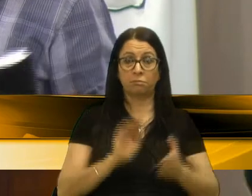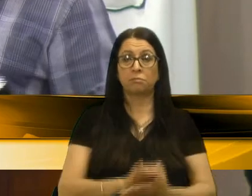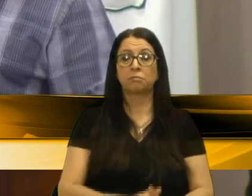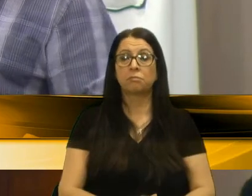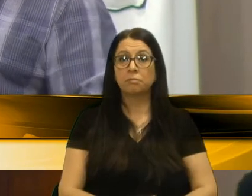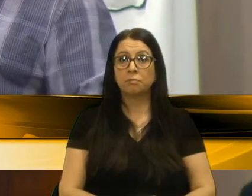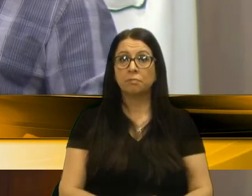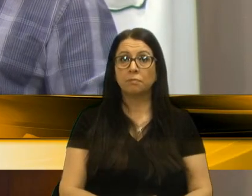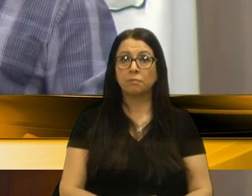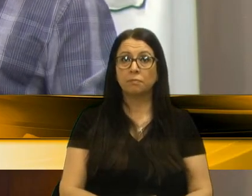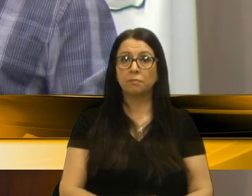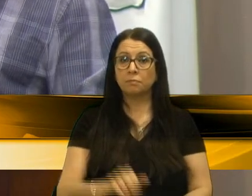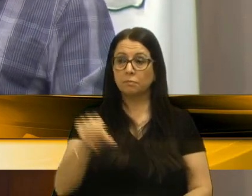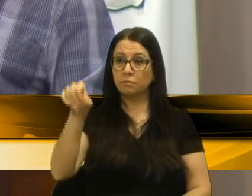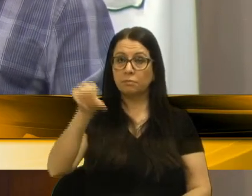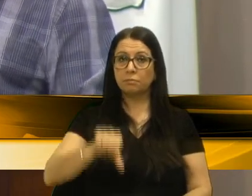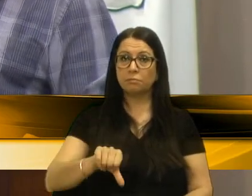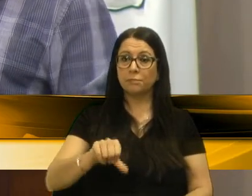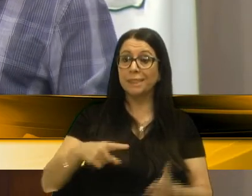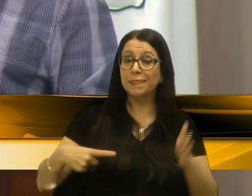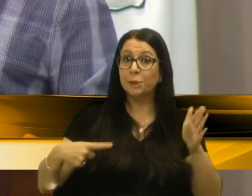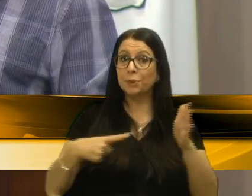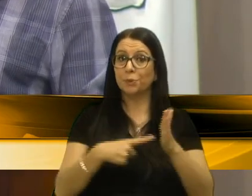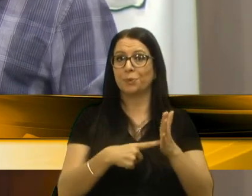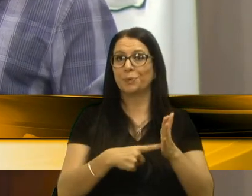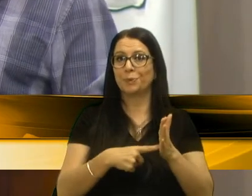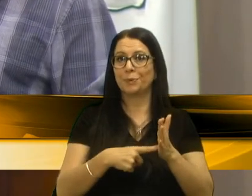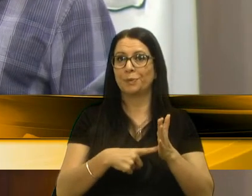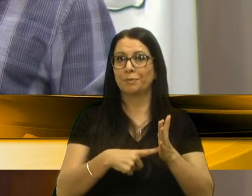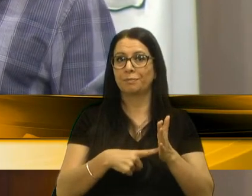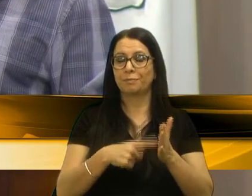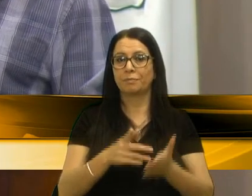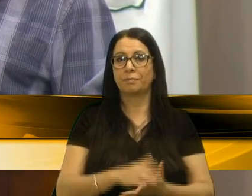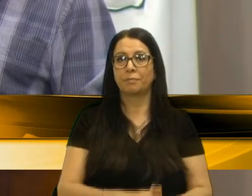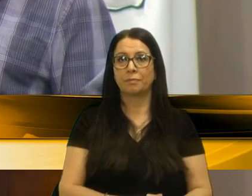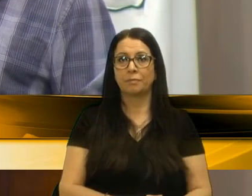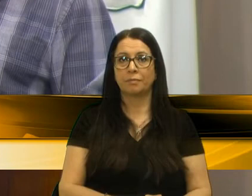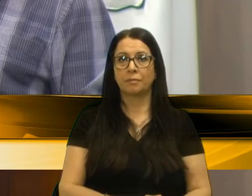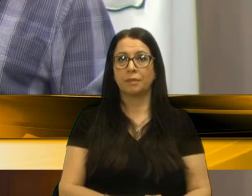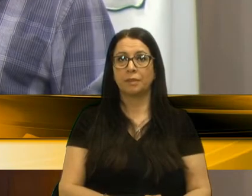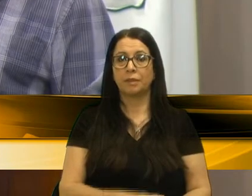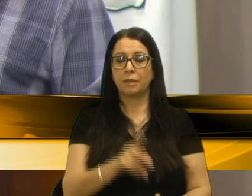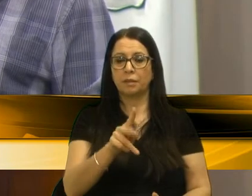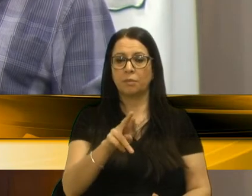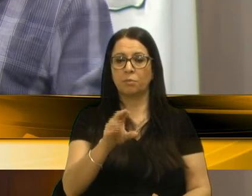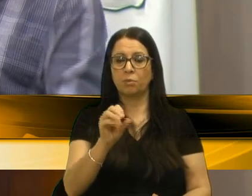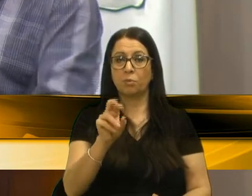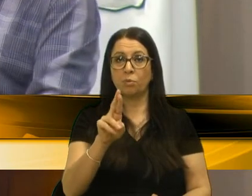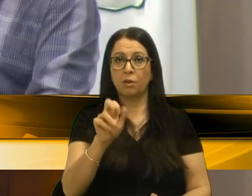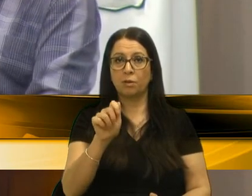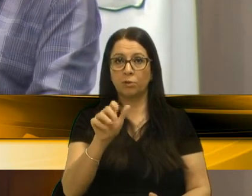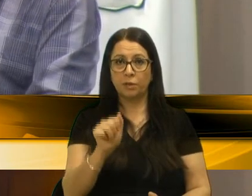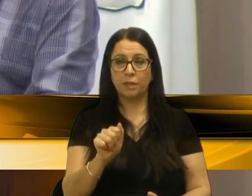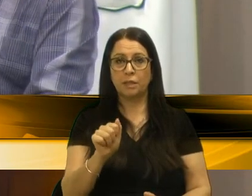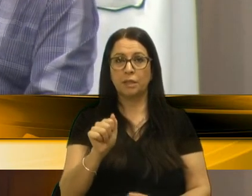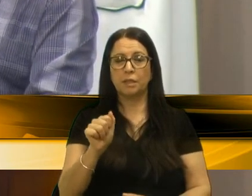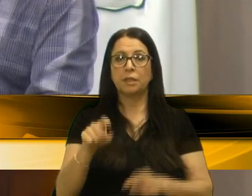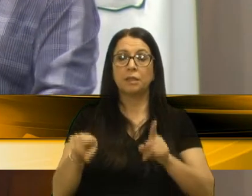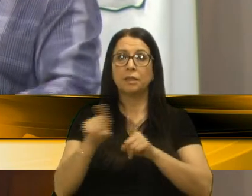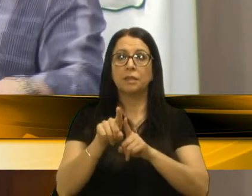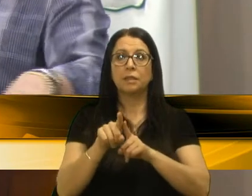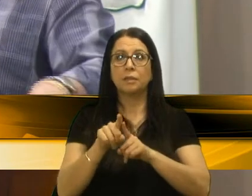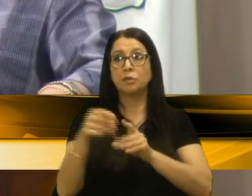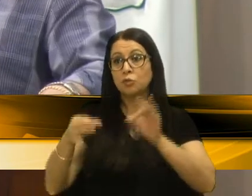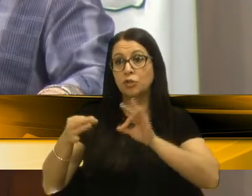E a pior denúncia que a Procuradoria Jurídica do município, assinado com a procuração do senhor